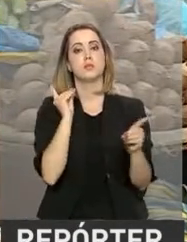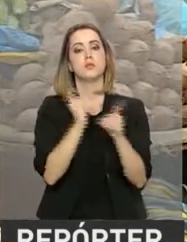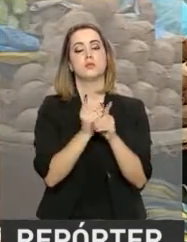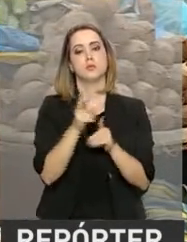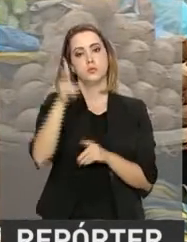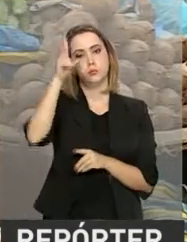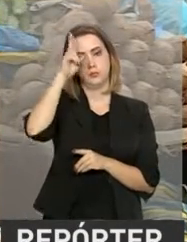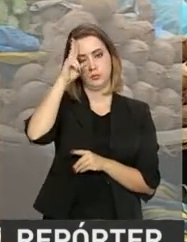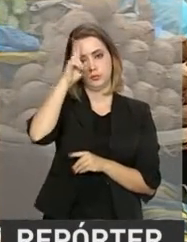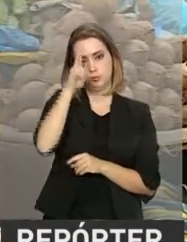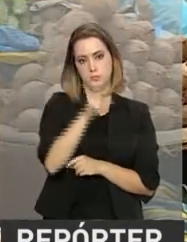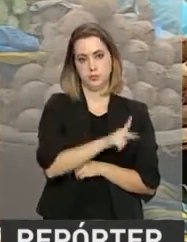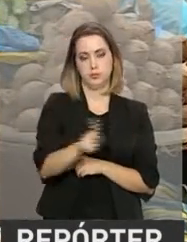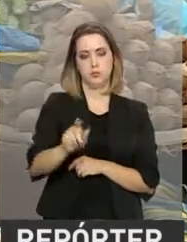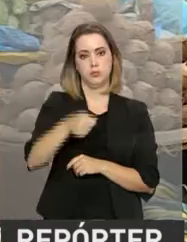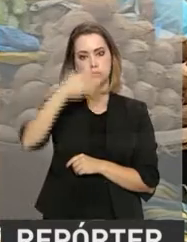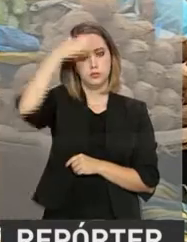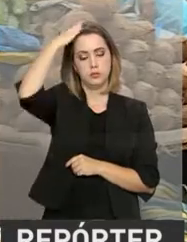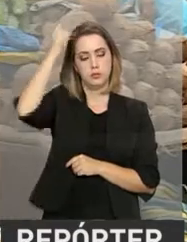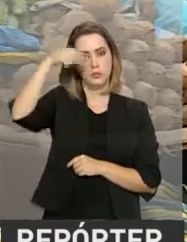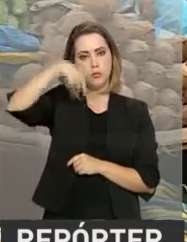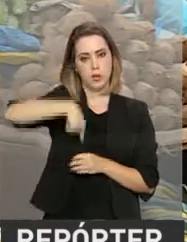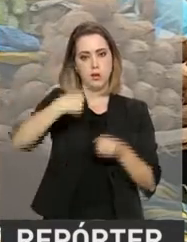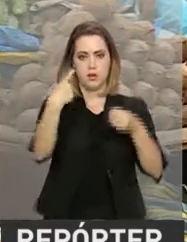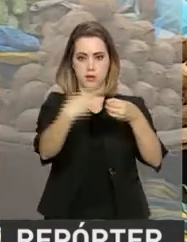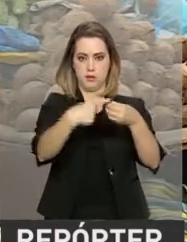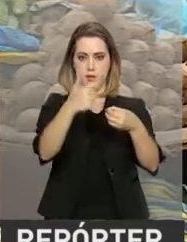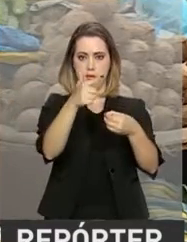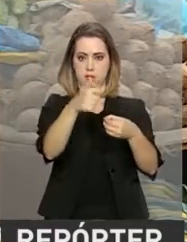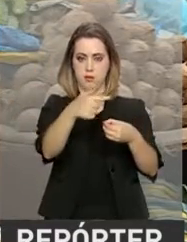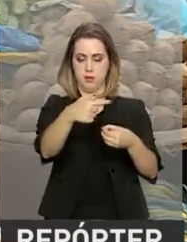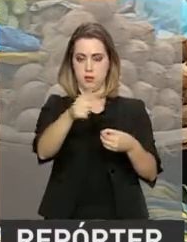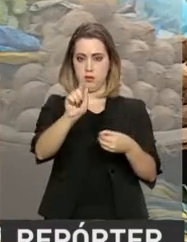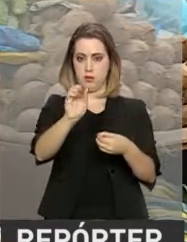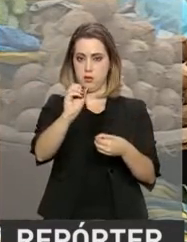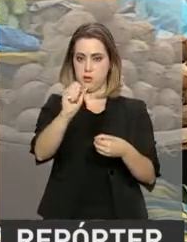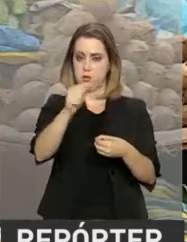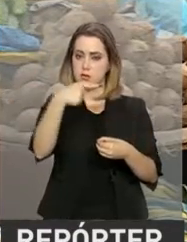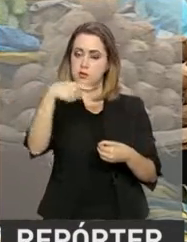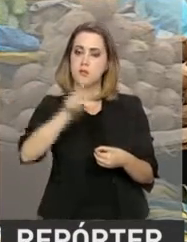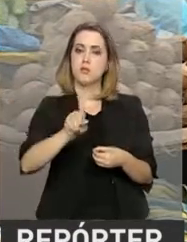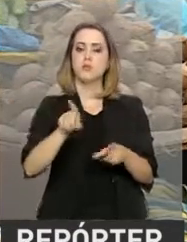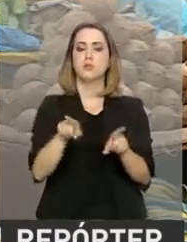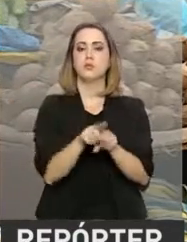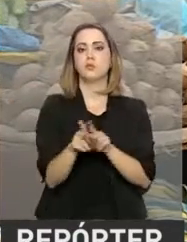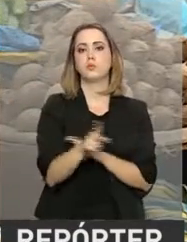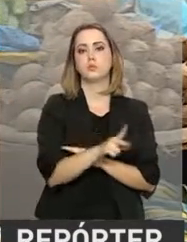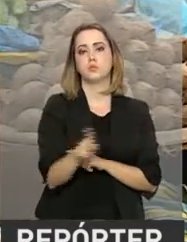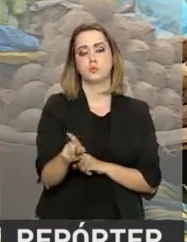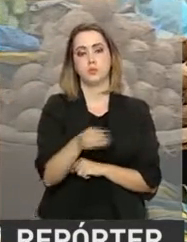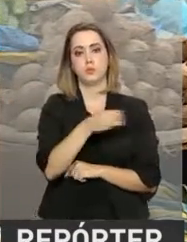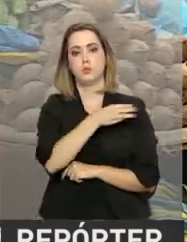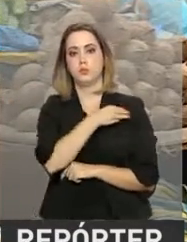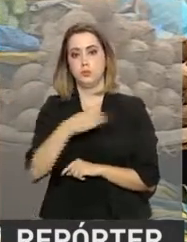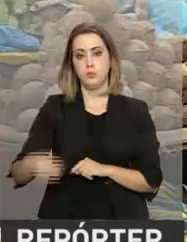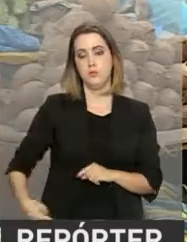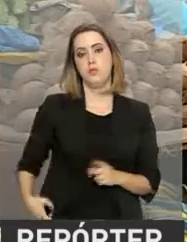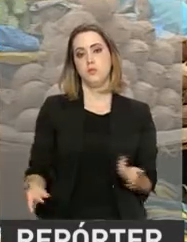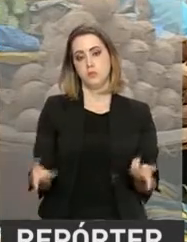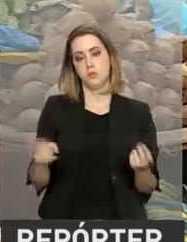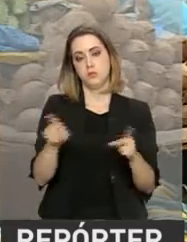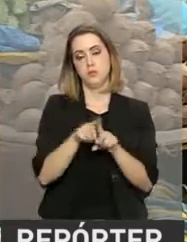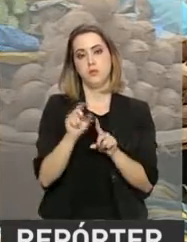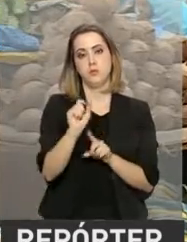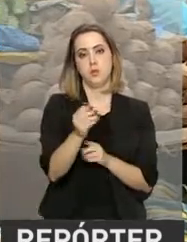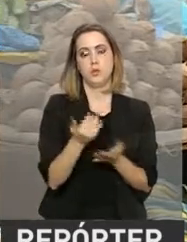O presidente Michel Temer estará aqui em Goa, na Índia, onde ele deve se encontrar com o primeiro-ministro Narendra Modi, justamente para tratar dessa